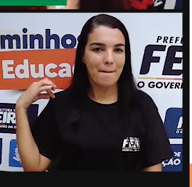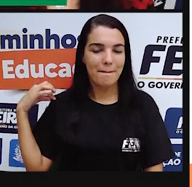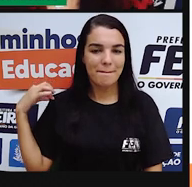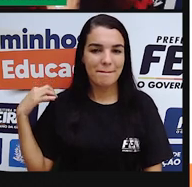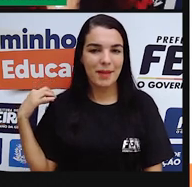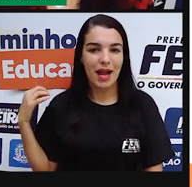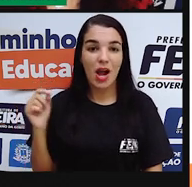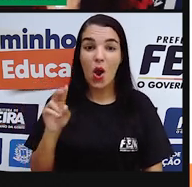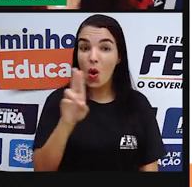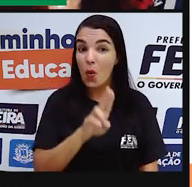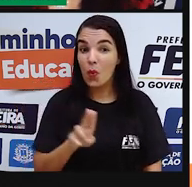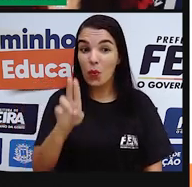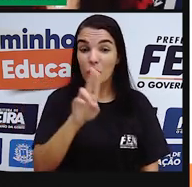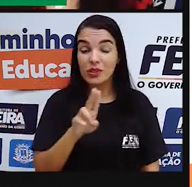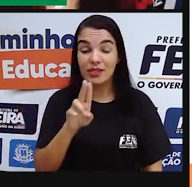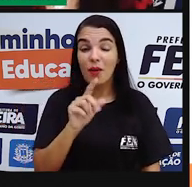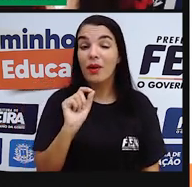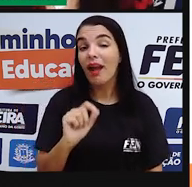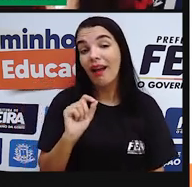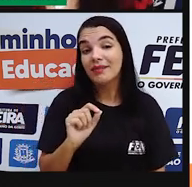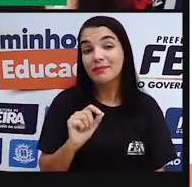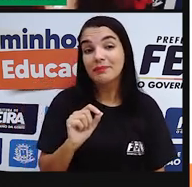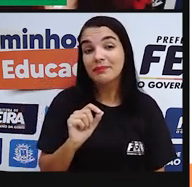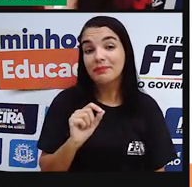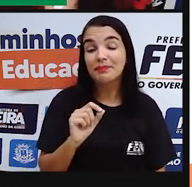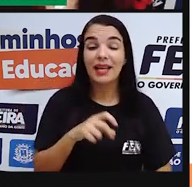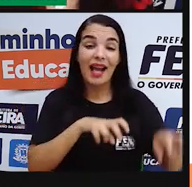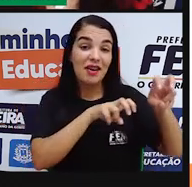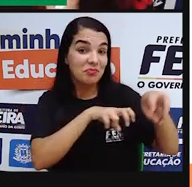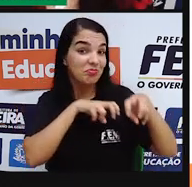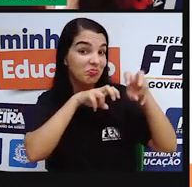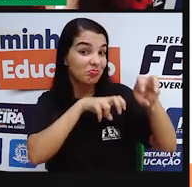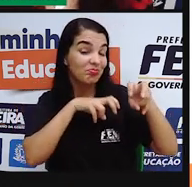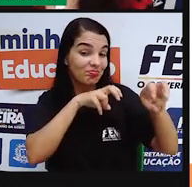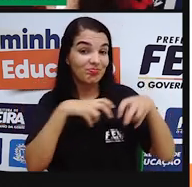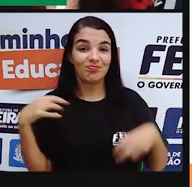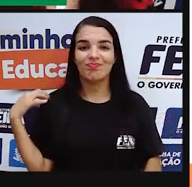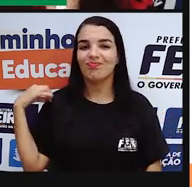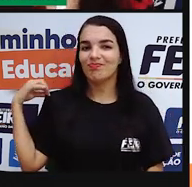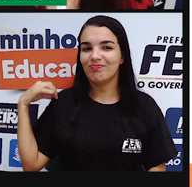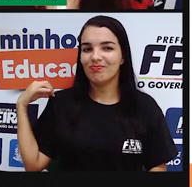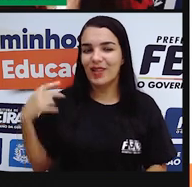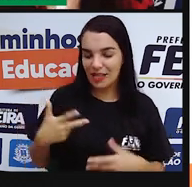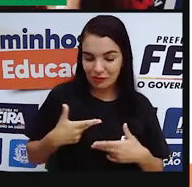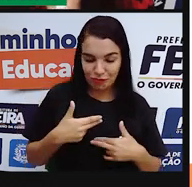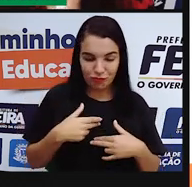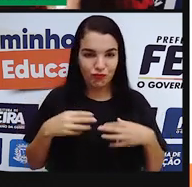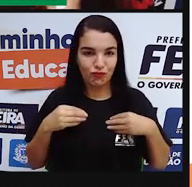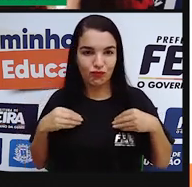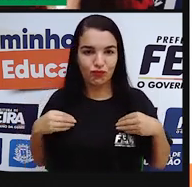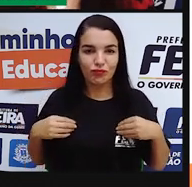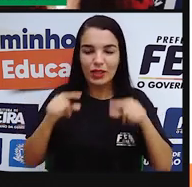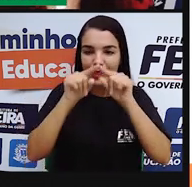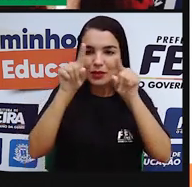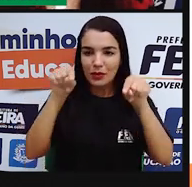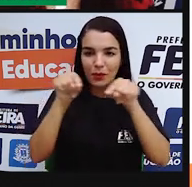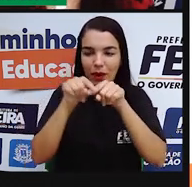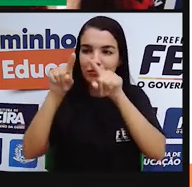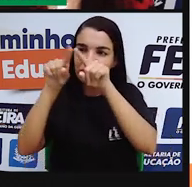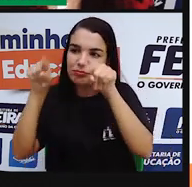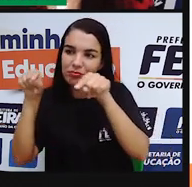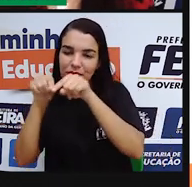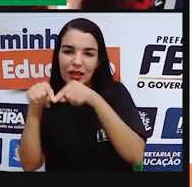utiliza a roupa caipira, né? Fazendo referência a esse caipira que está presente aí como uma